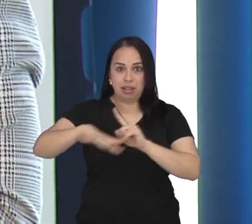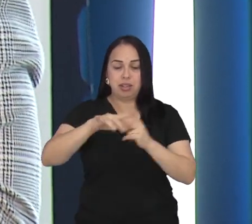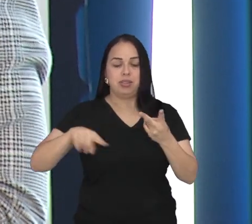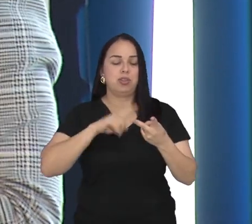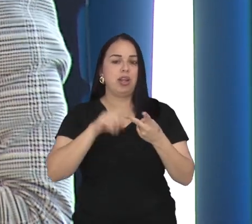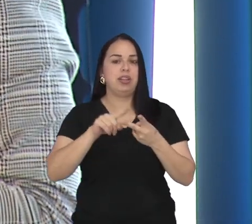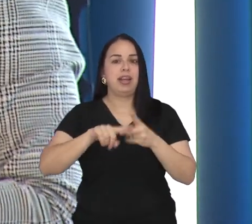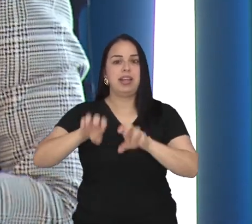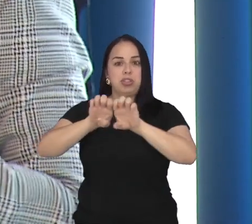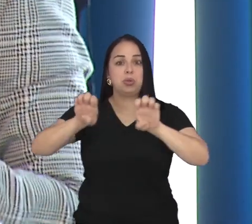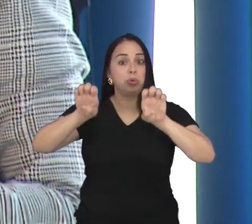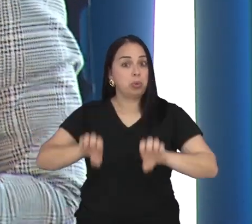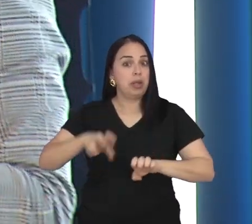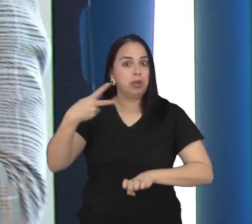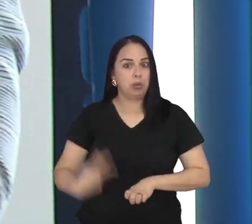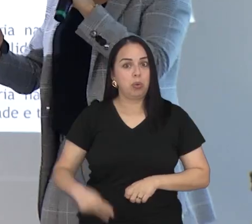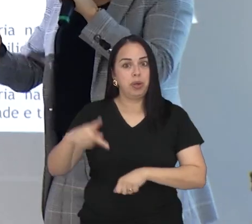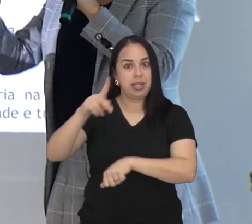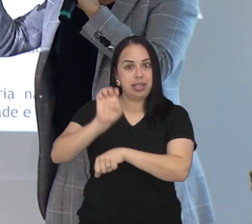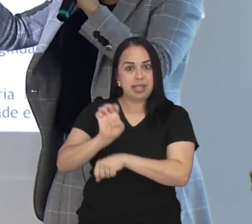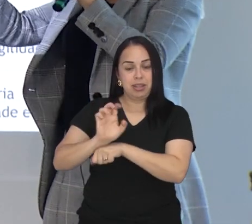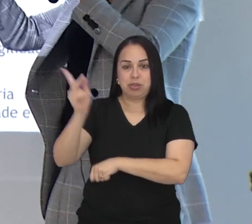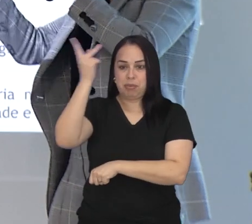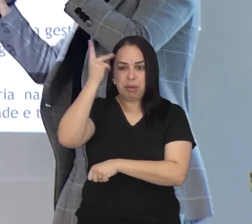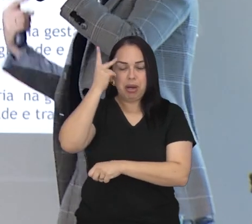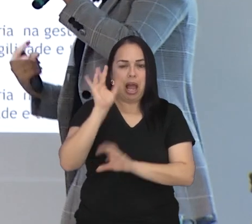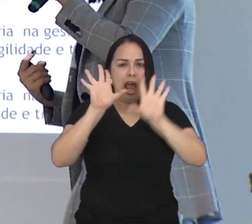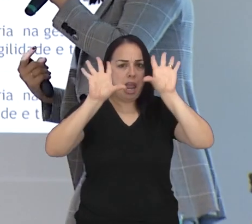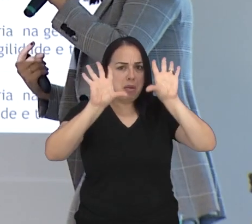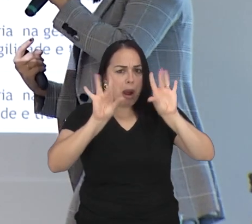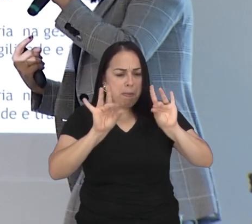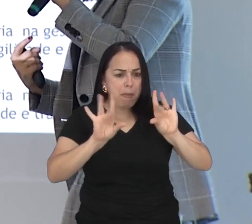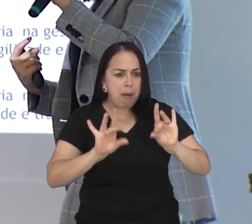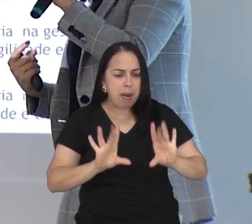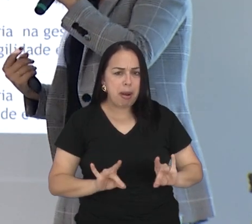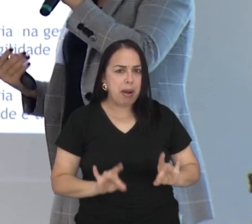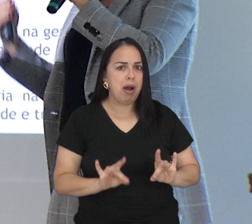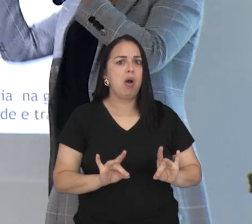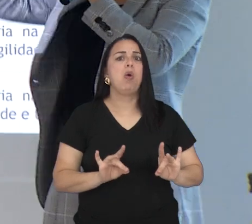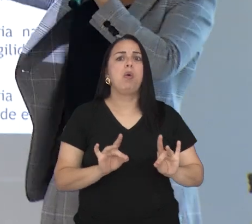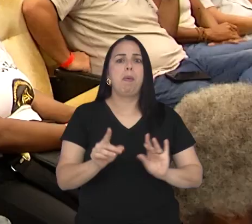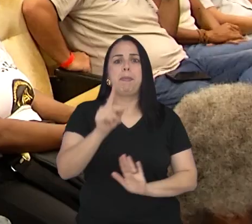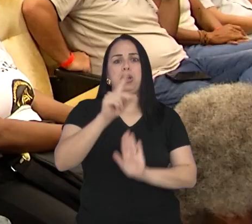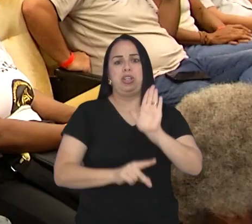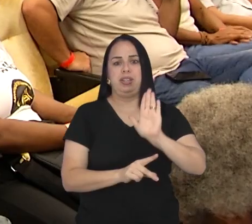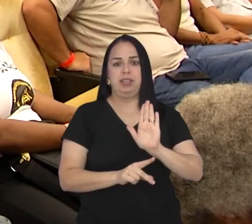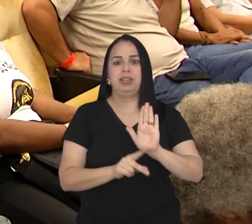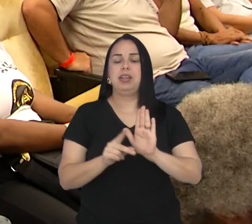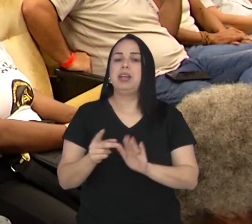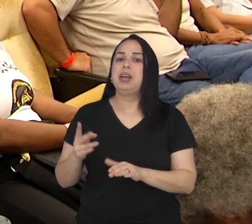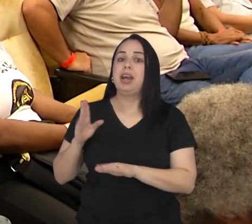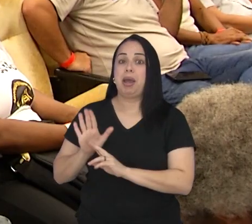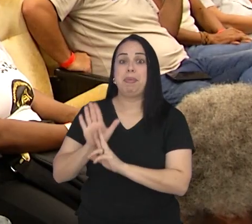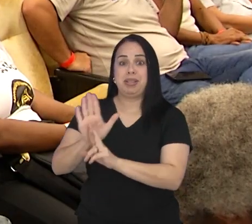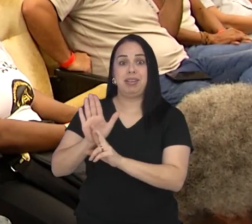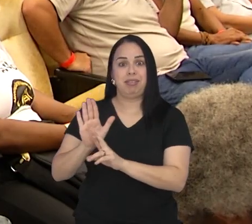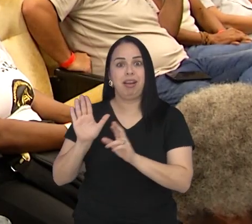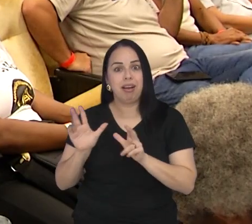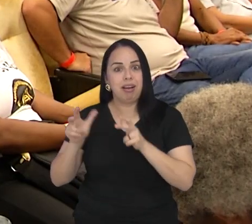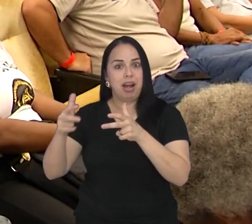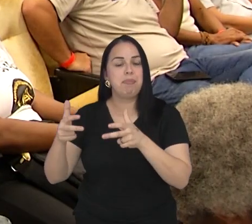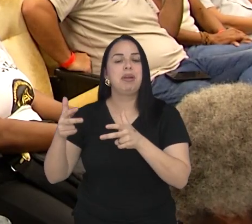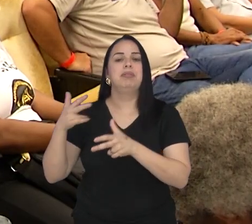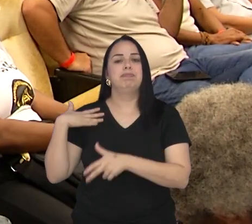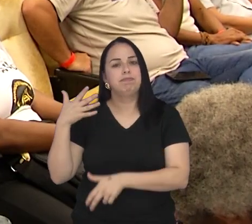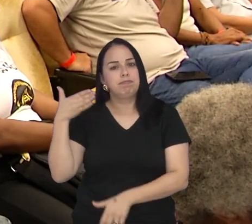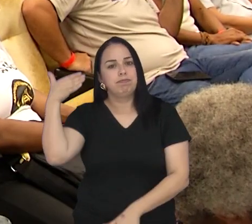e Logística do Estado, Natália Rezende, detalhou o processo de concessão à iniciativa privada. Representantes da Câmara estiveram